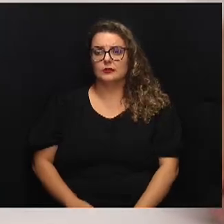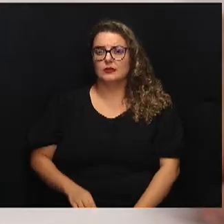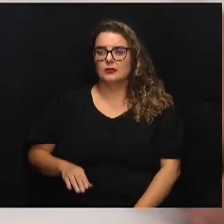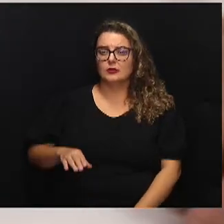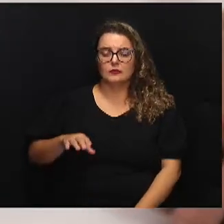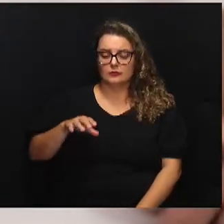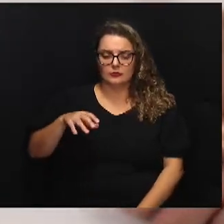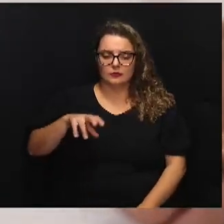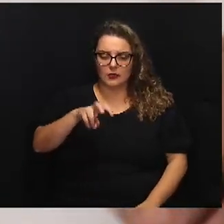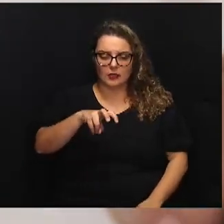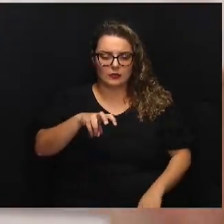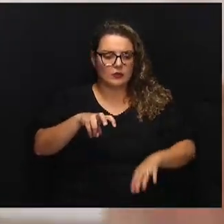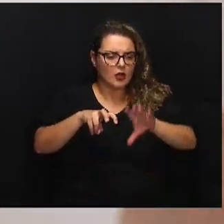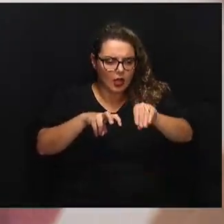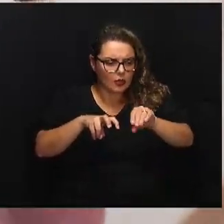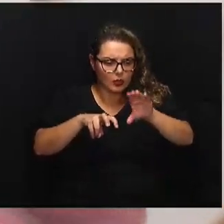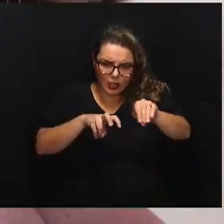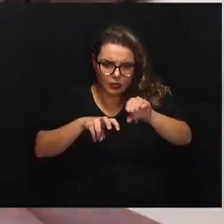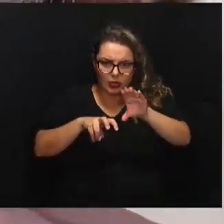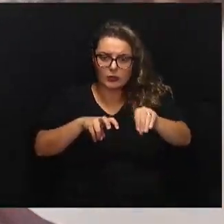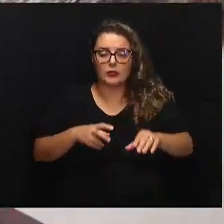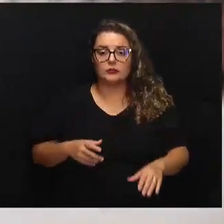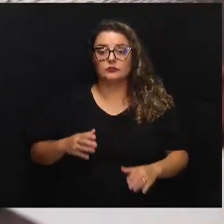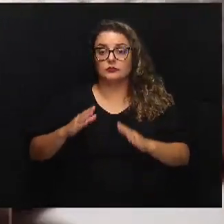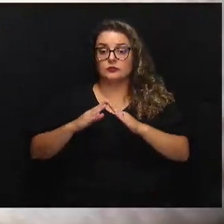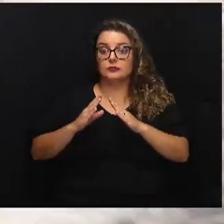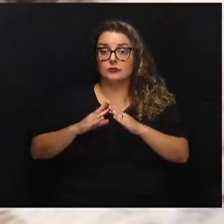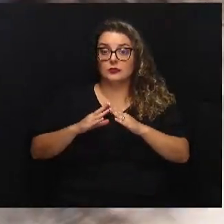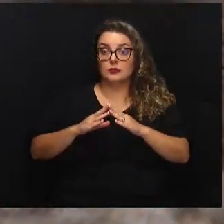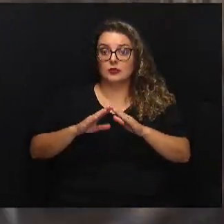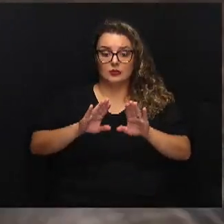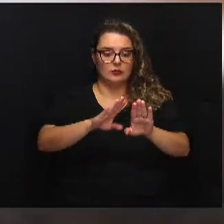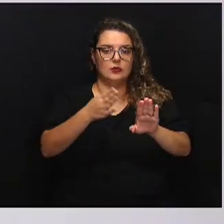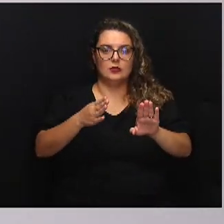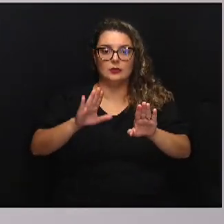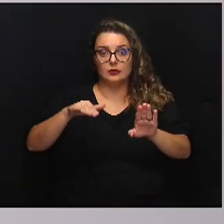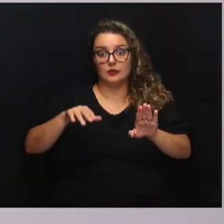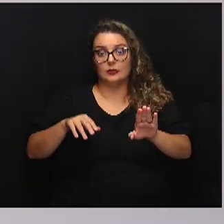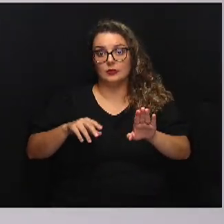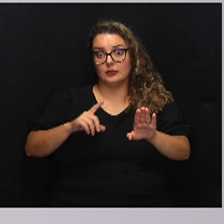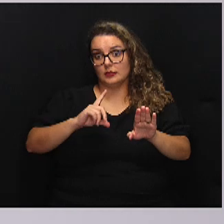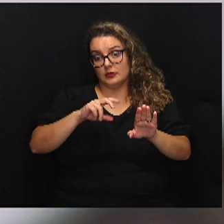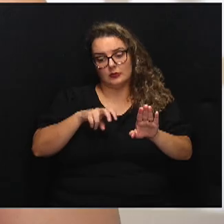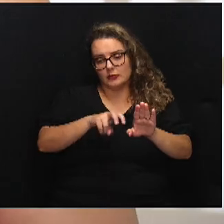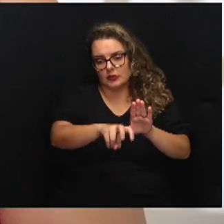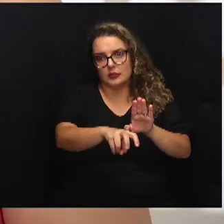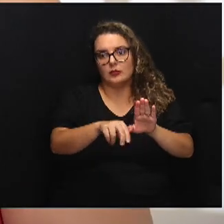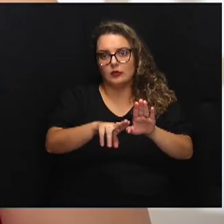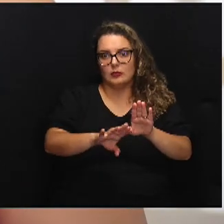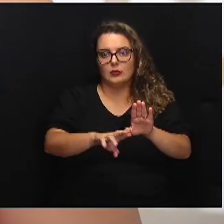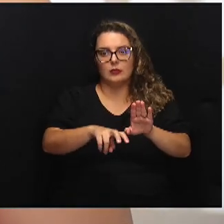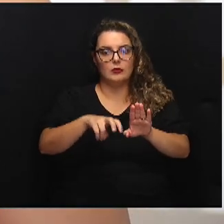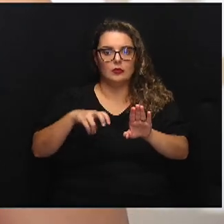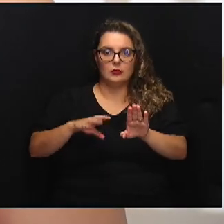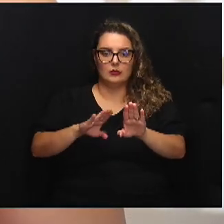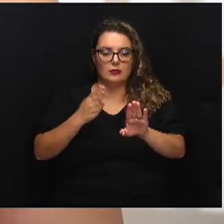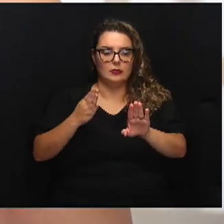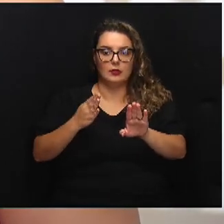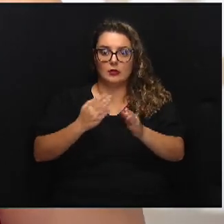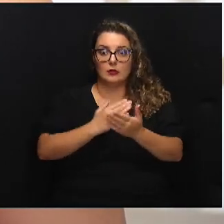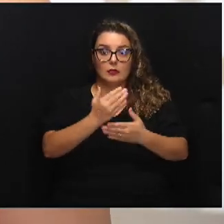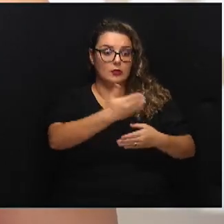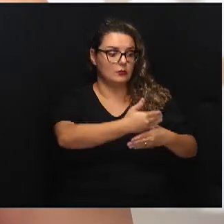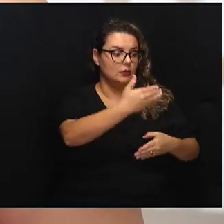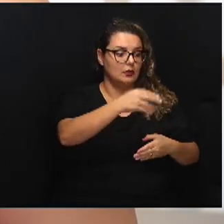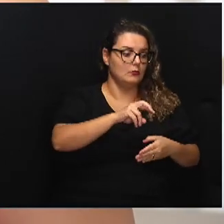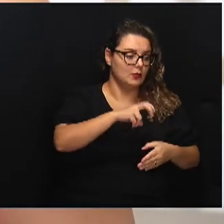para um lugar, porque ele tem hábito lá em casa de latir para a porta quando ele quer sair ou entrar. Ele começou a latir para a parede,